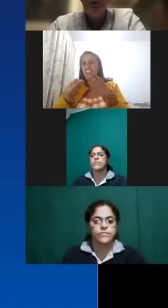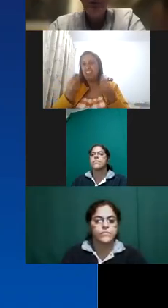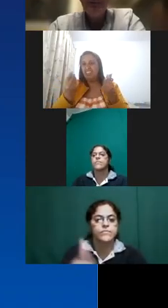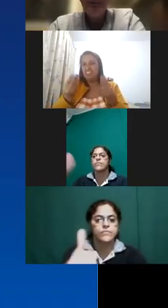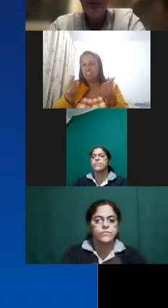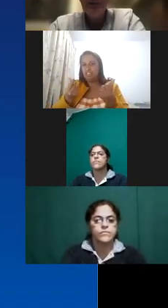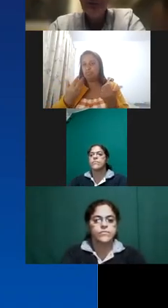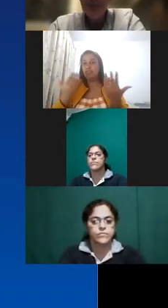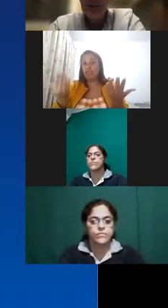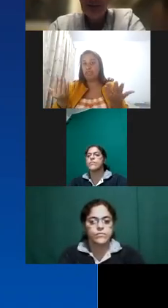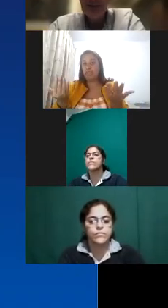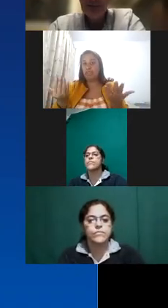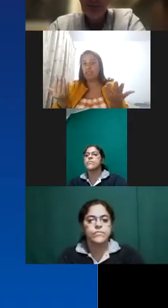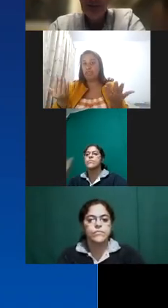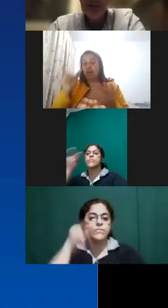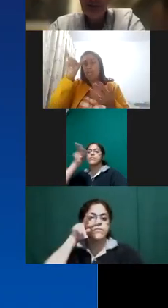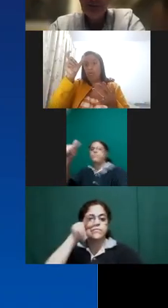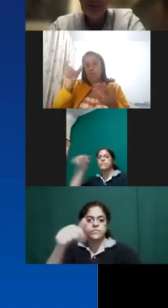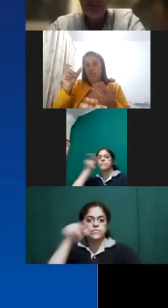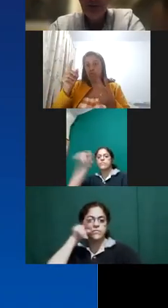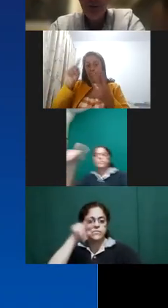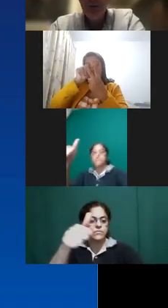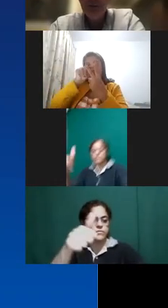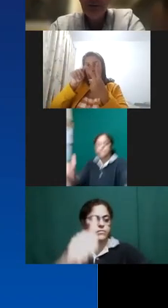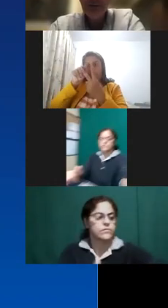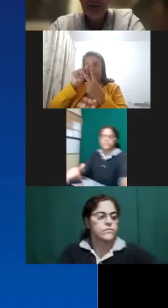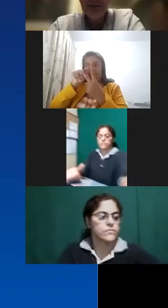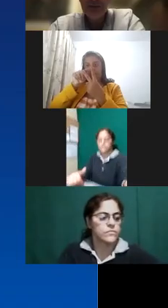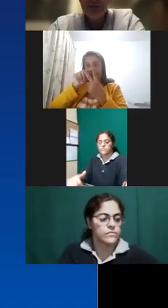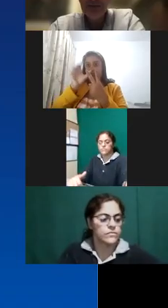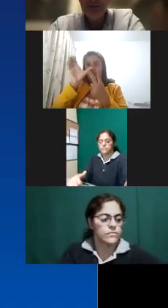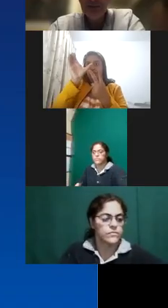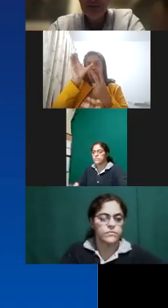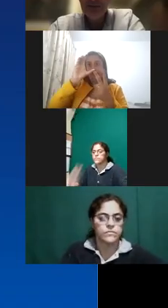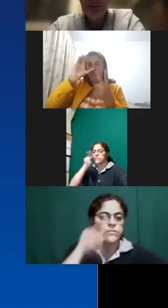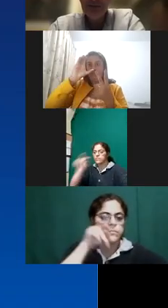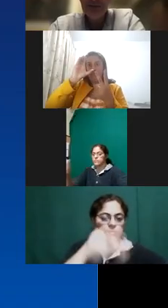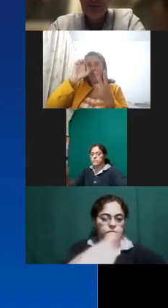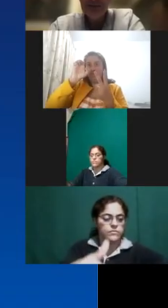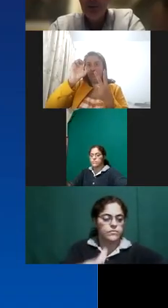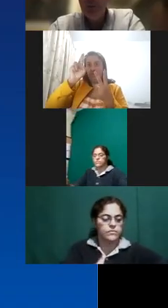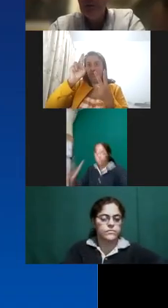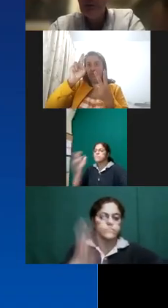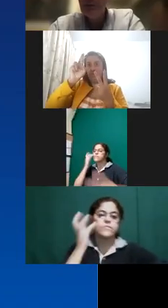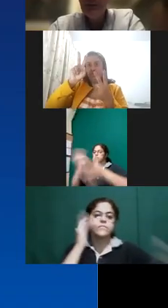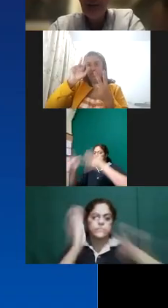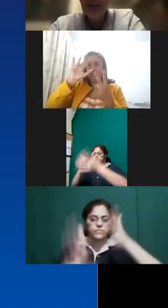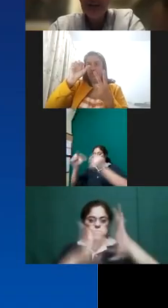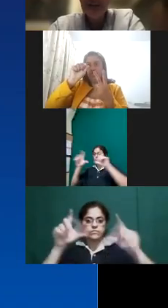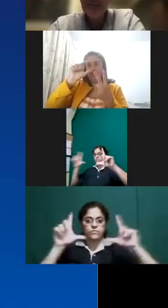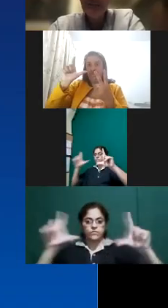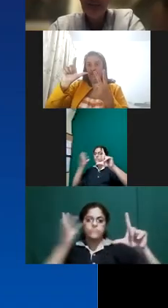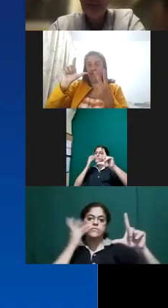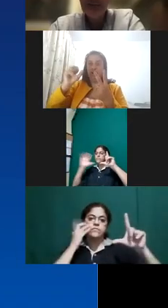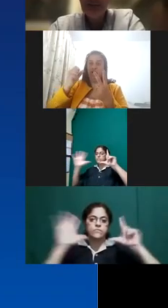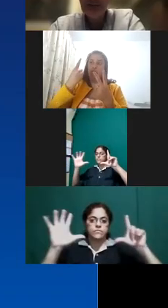a coluna em duas partes. Uma que a gente chama de cervical alta, que é C1 e C2. A C1 a gente chama de